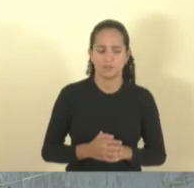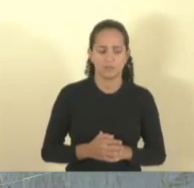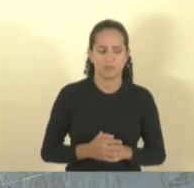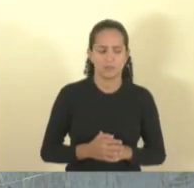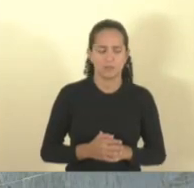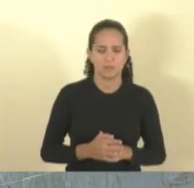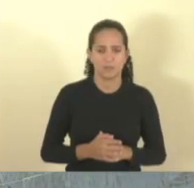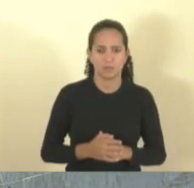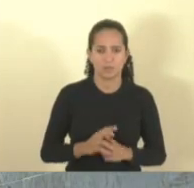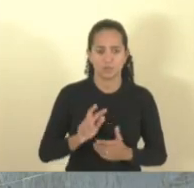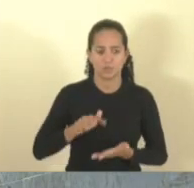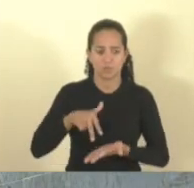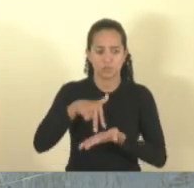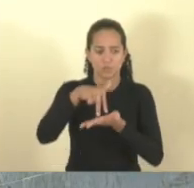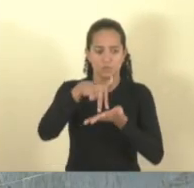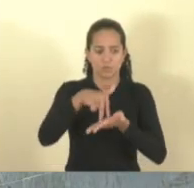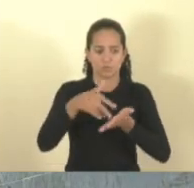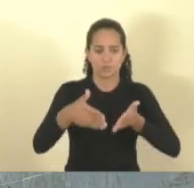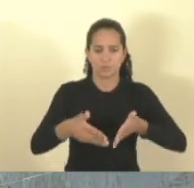Todos de pé.